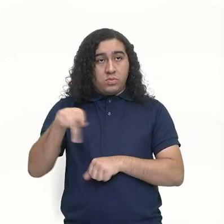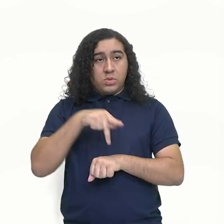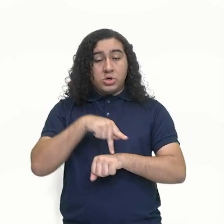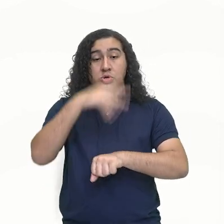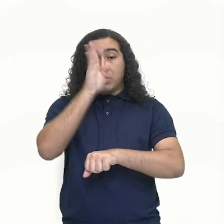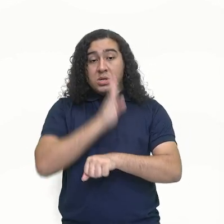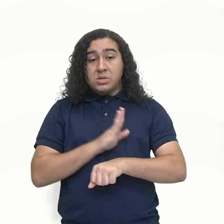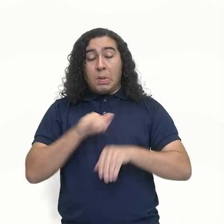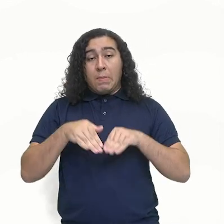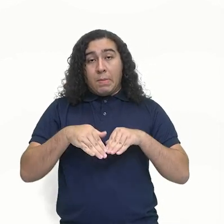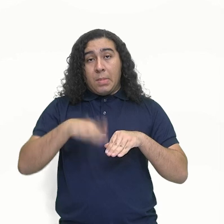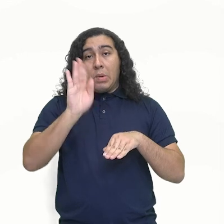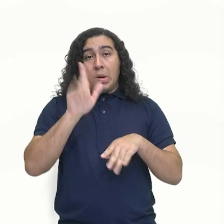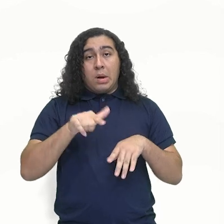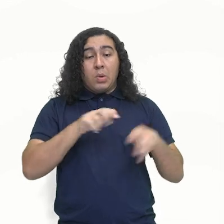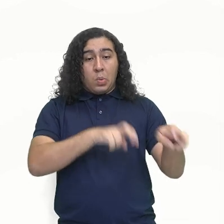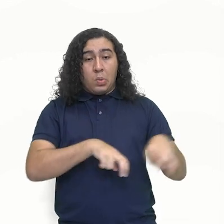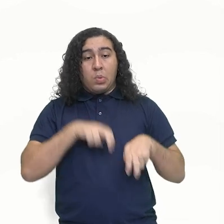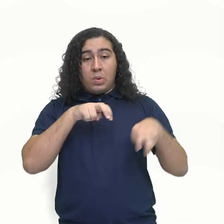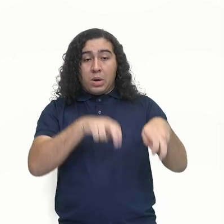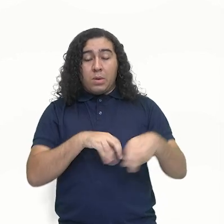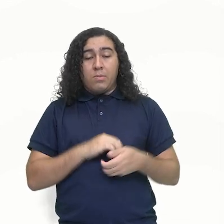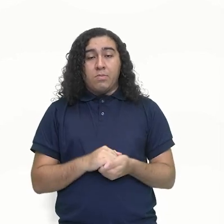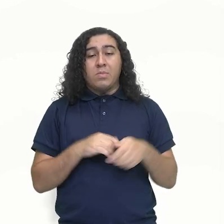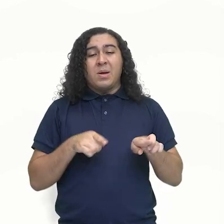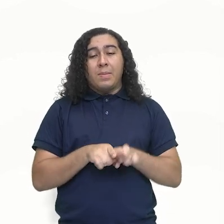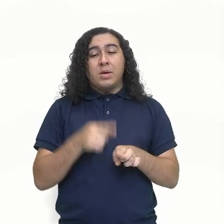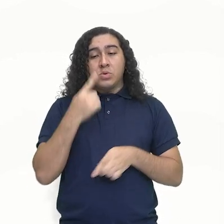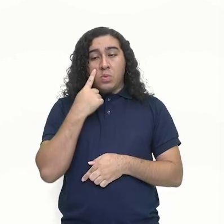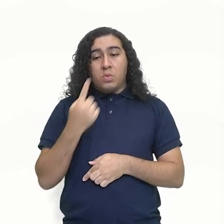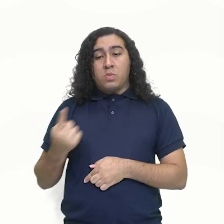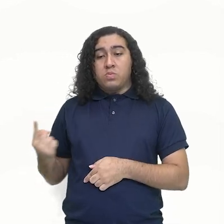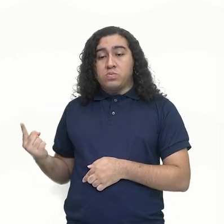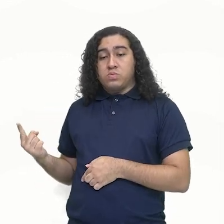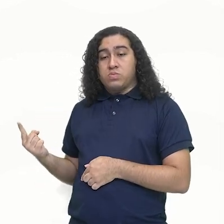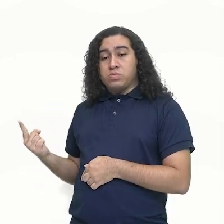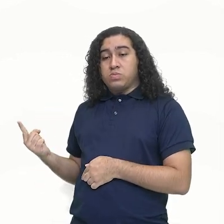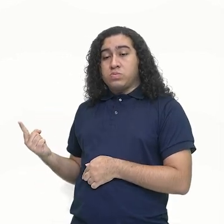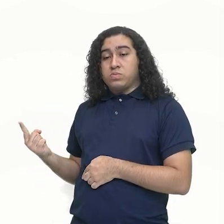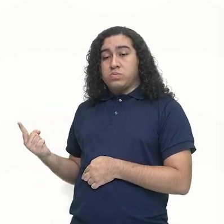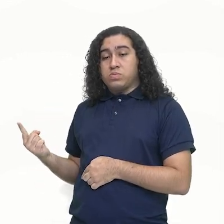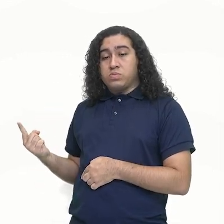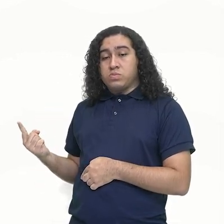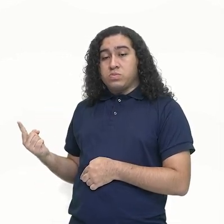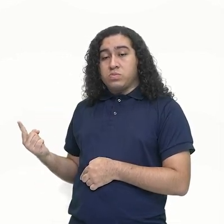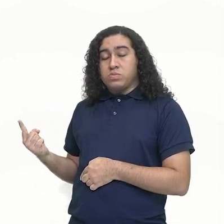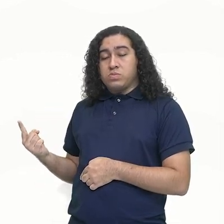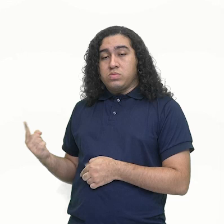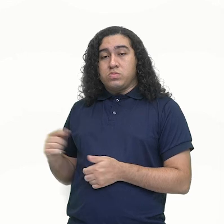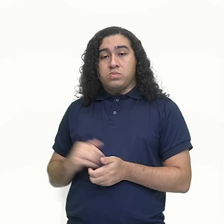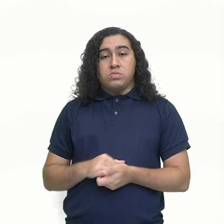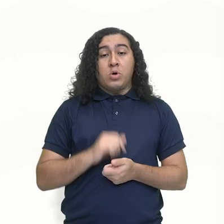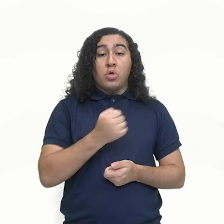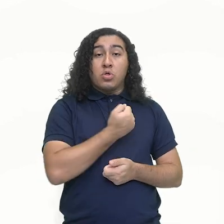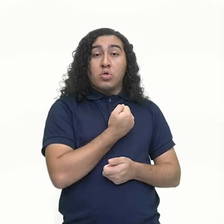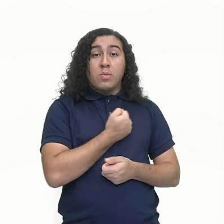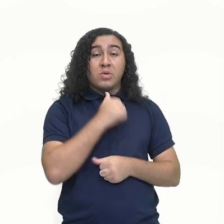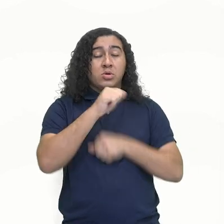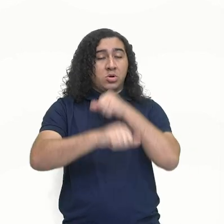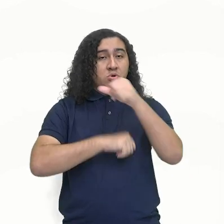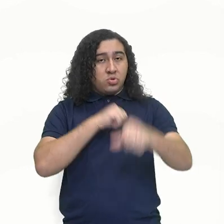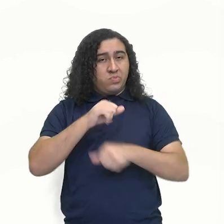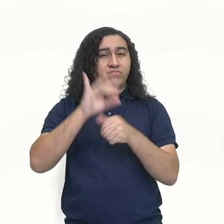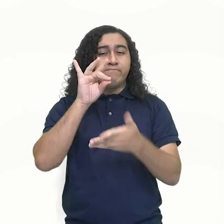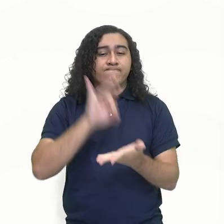maioria vivia no meio rural. Mas quando a gente vem aqui para 2010, a gente observa claramente que esse número mudou